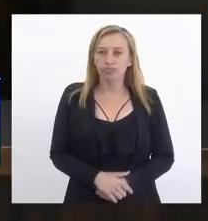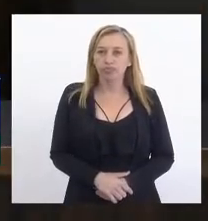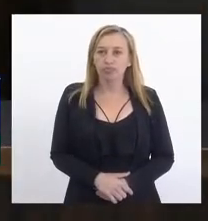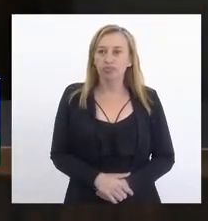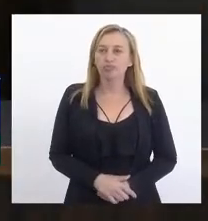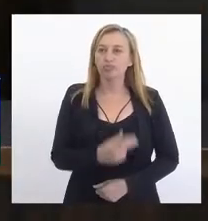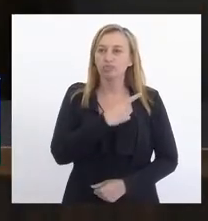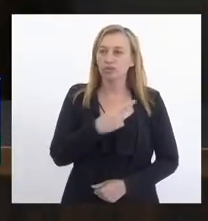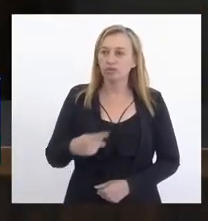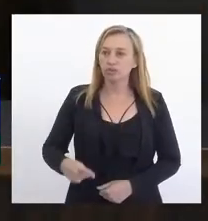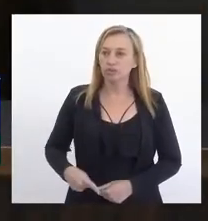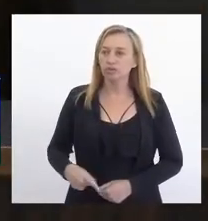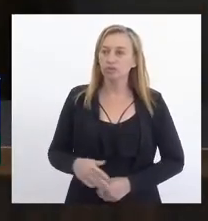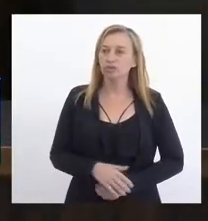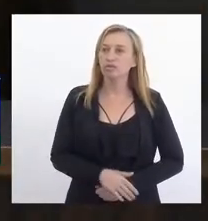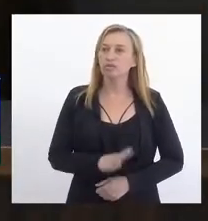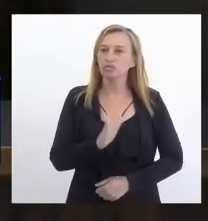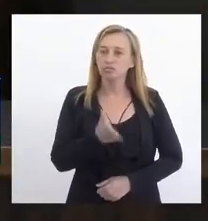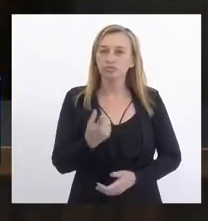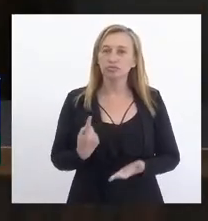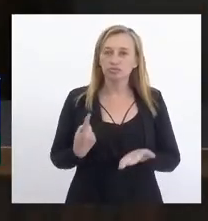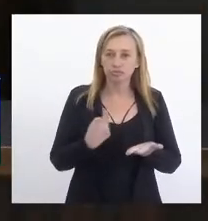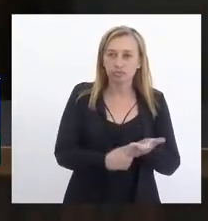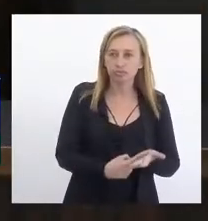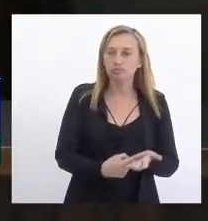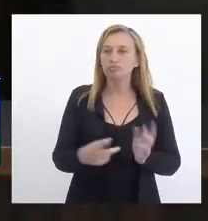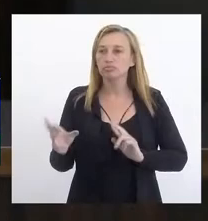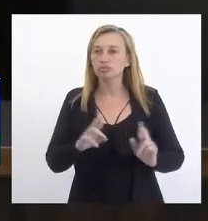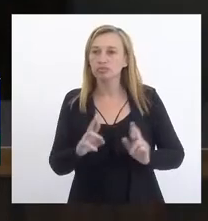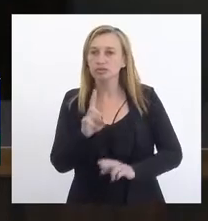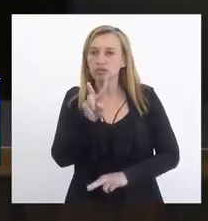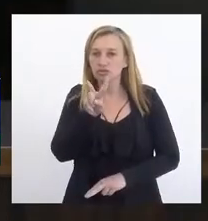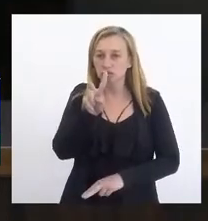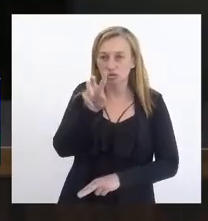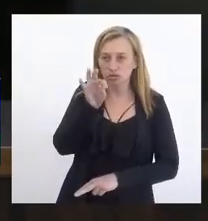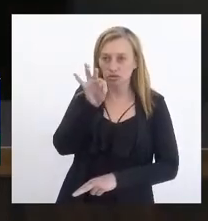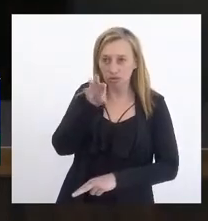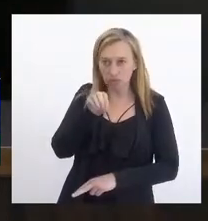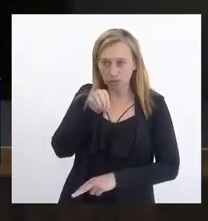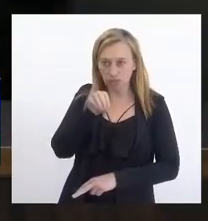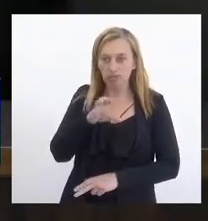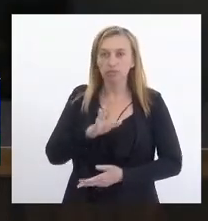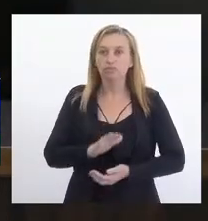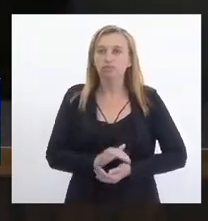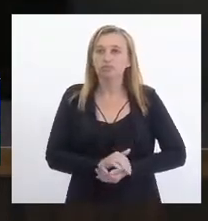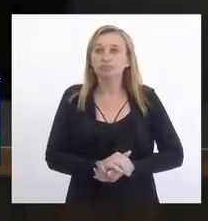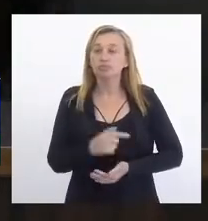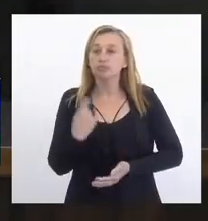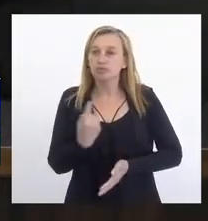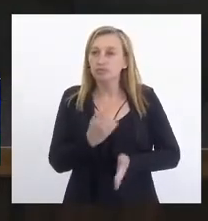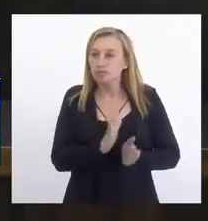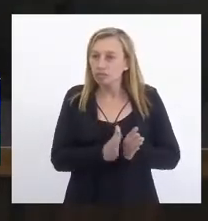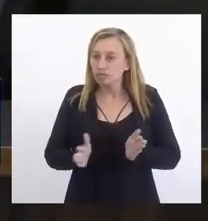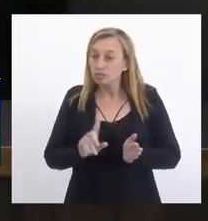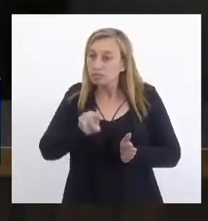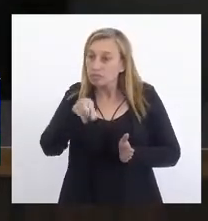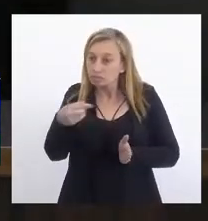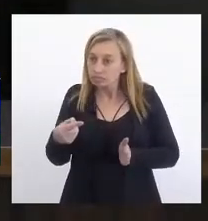A presidência queria fazer já o compromisso em relação aos vetos, mas vamos passar a ordem e depois a